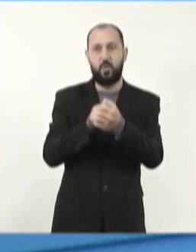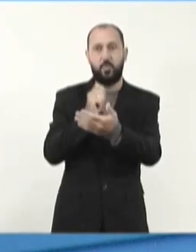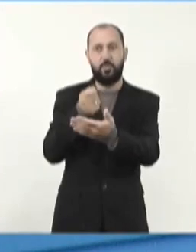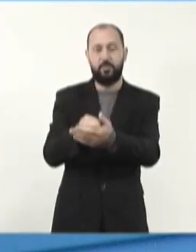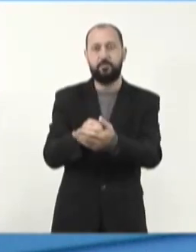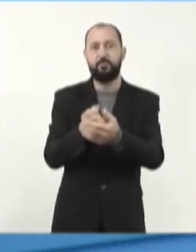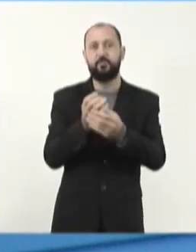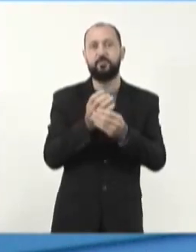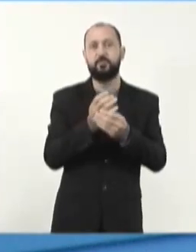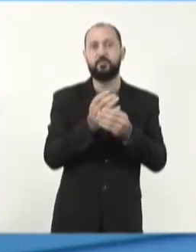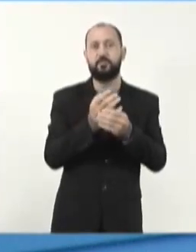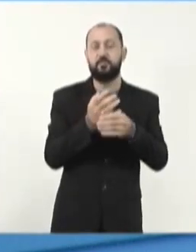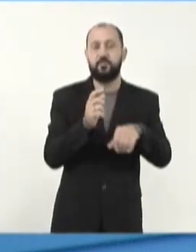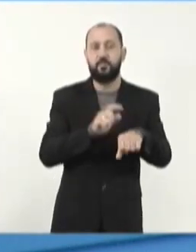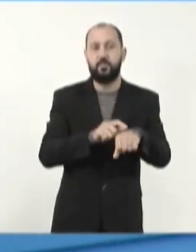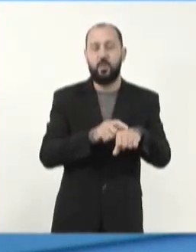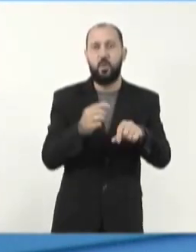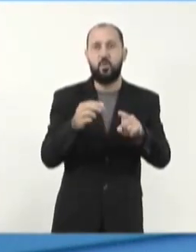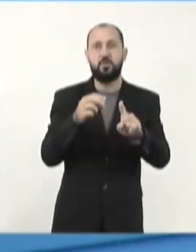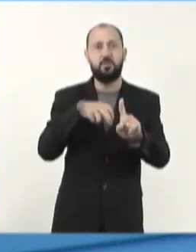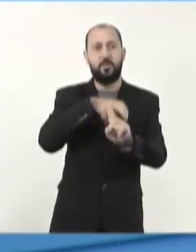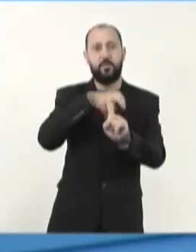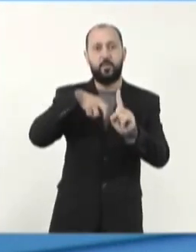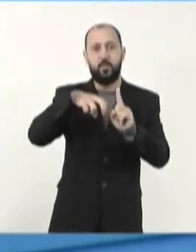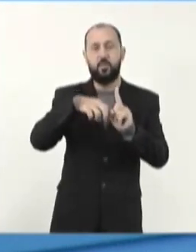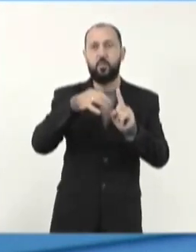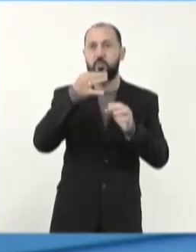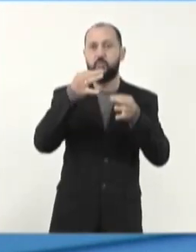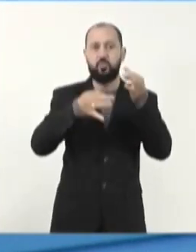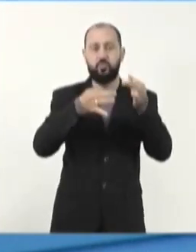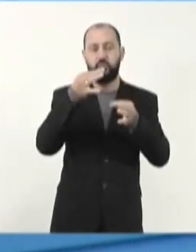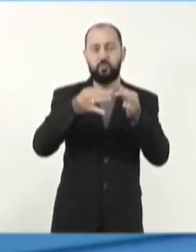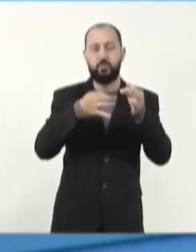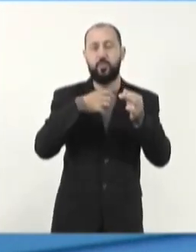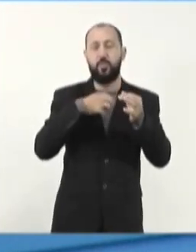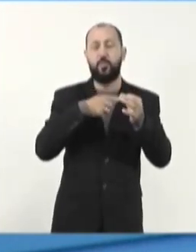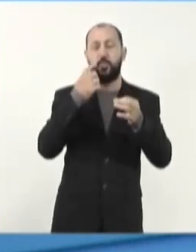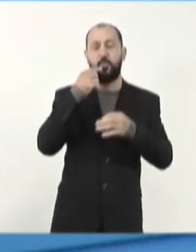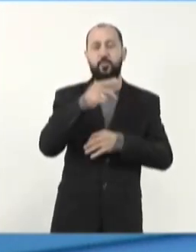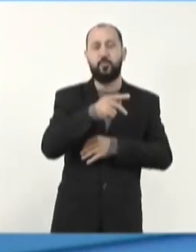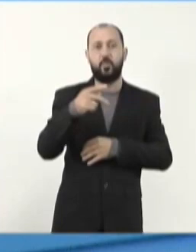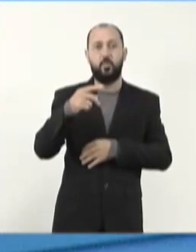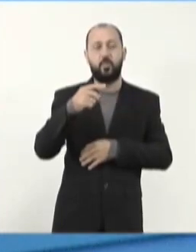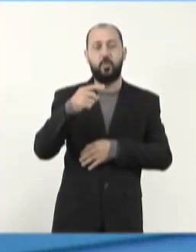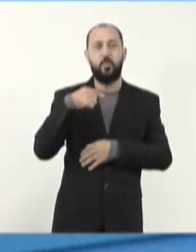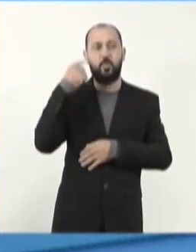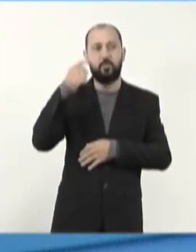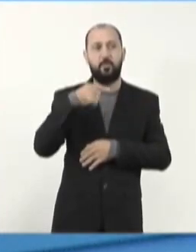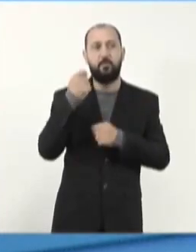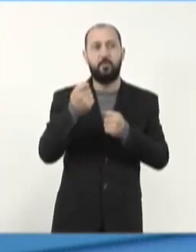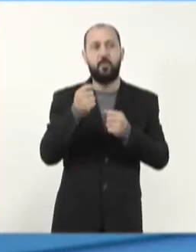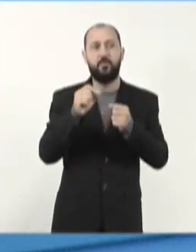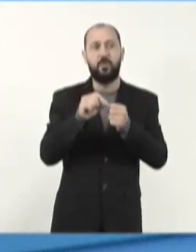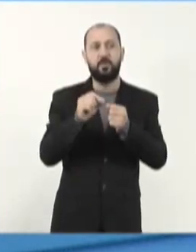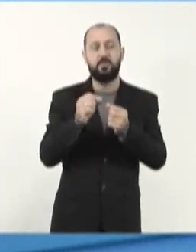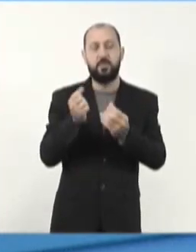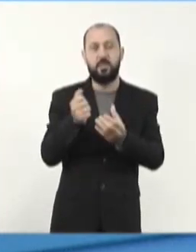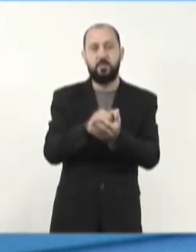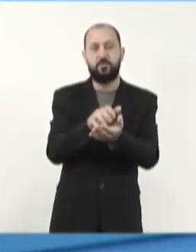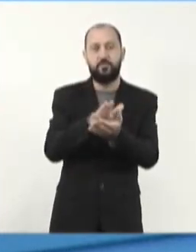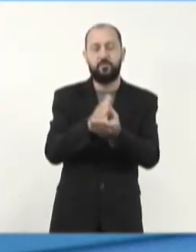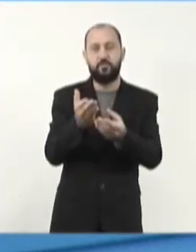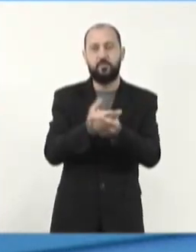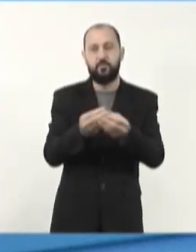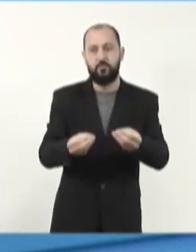honorário. Na modalidade que nós estamos apresentando como indicação ao presidente do tribunal, o advogado pode distribuir a ação e,